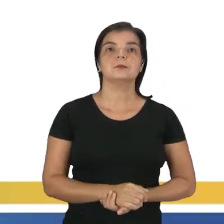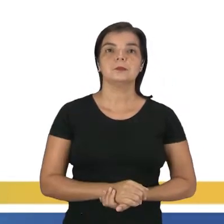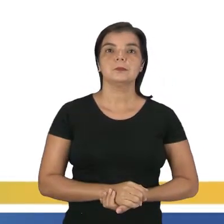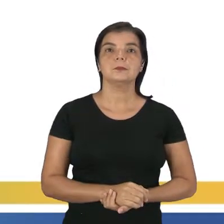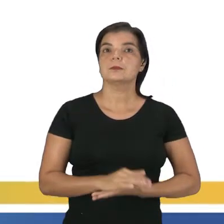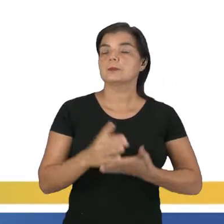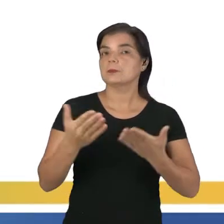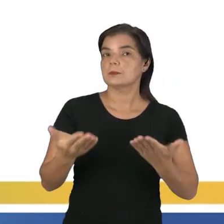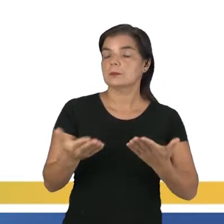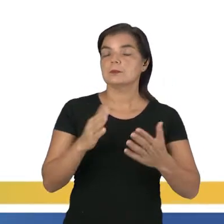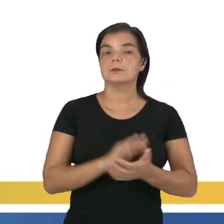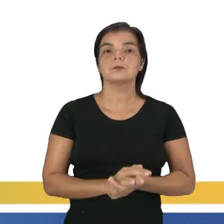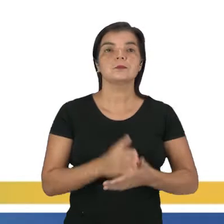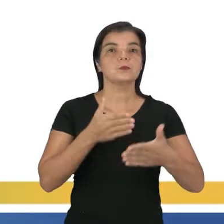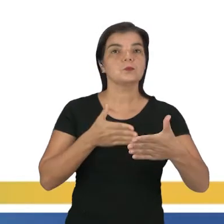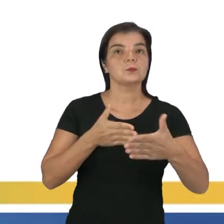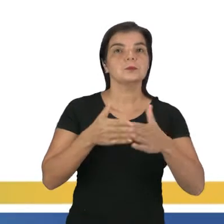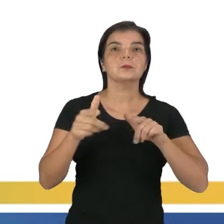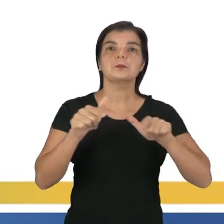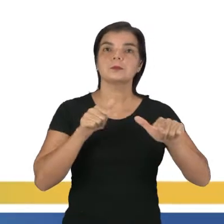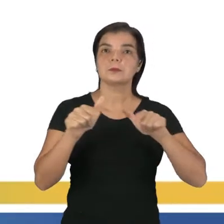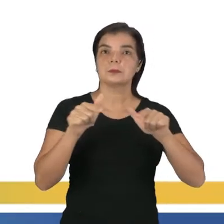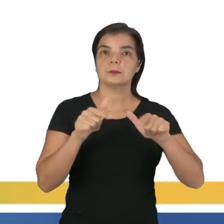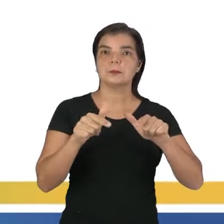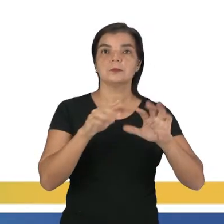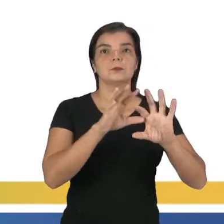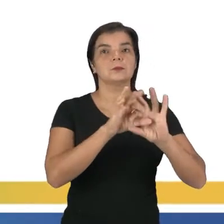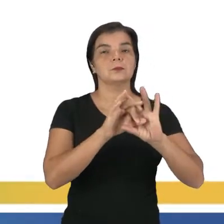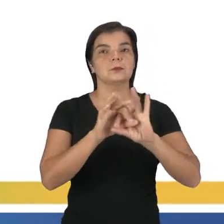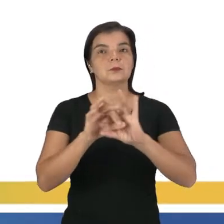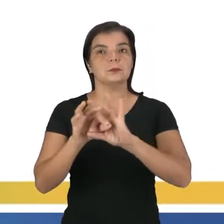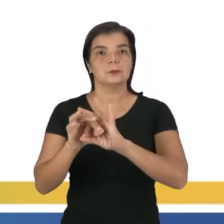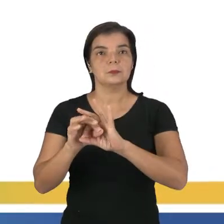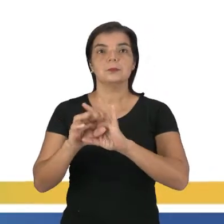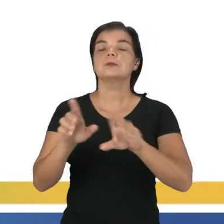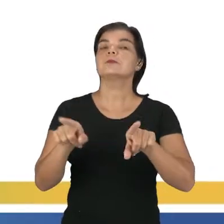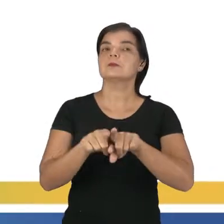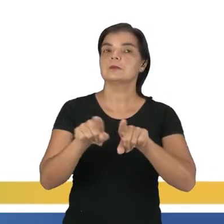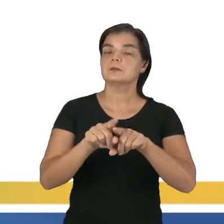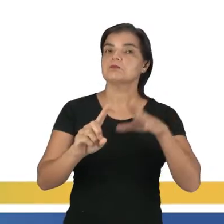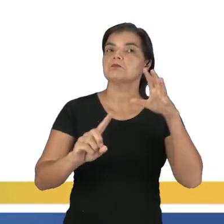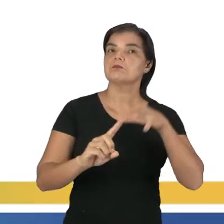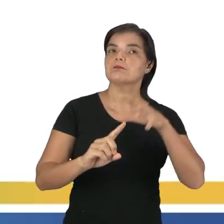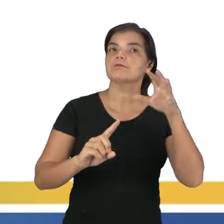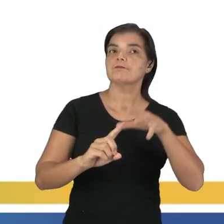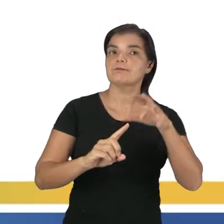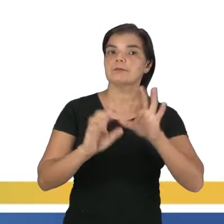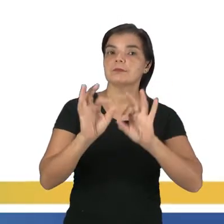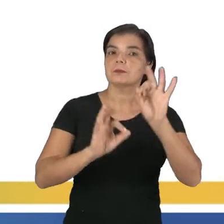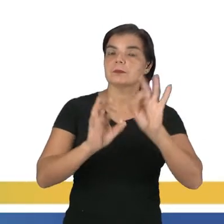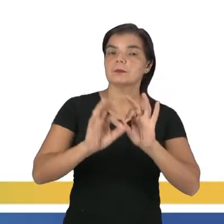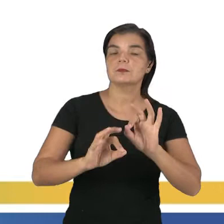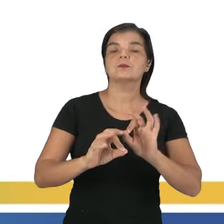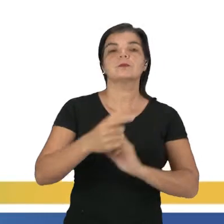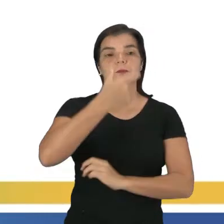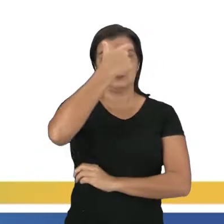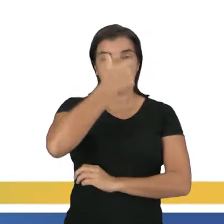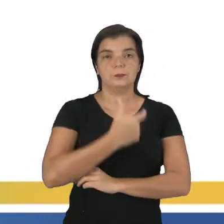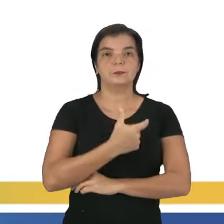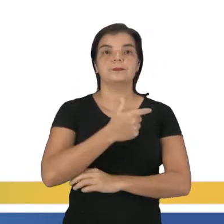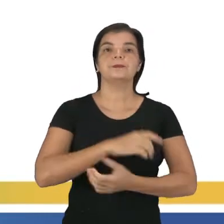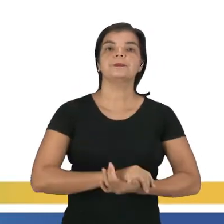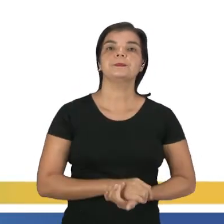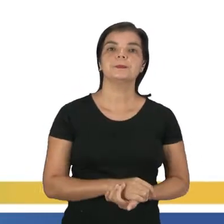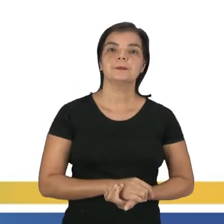se manter vivo. Dito isso, o impacto do trabalho e de seu contexto exercem grande influência na construção